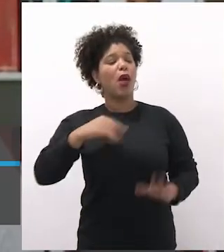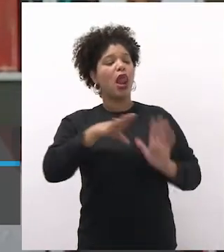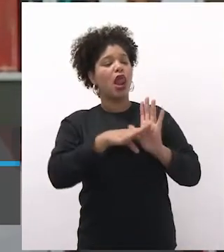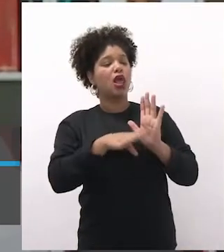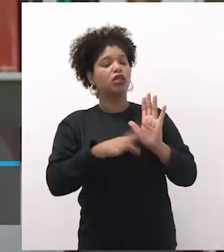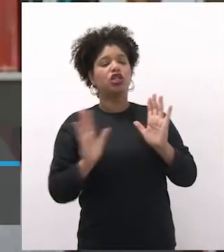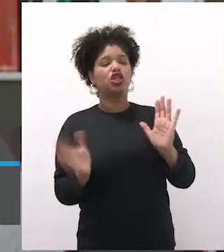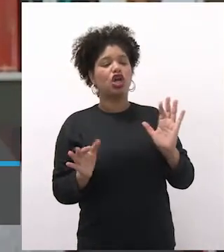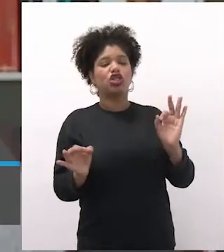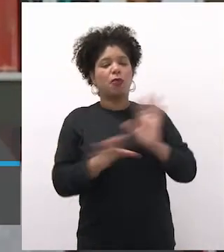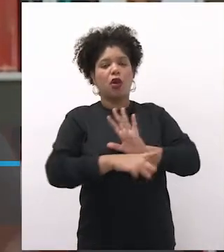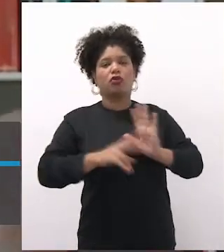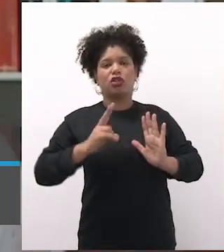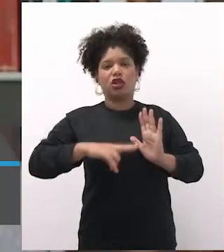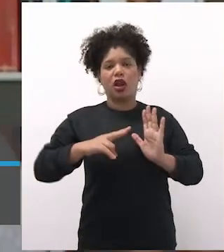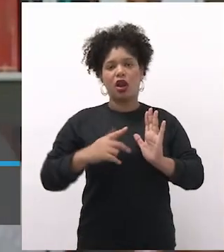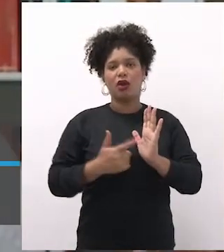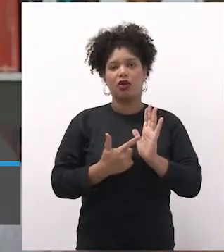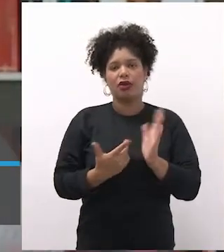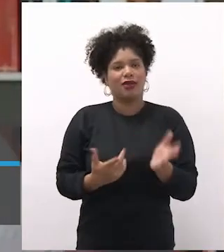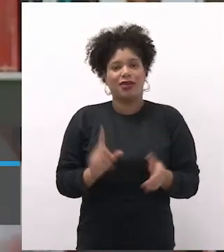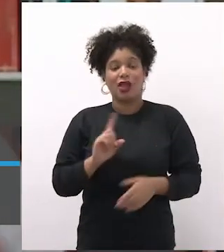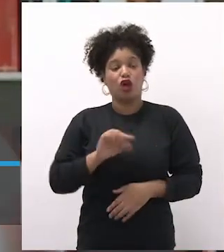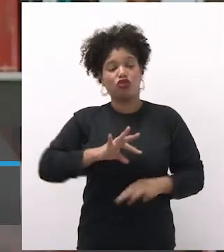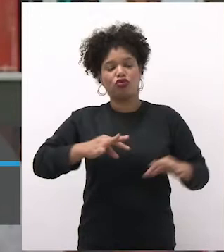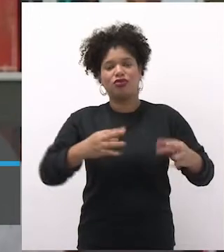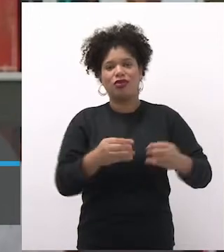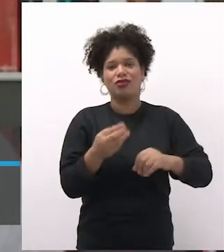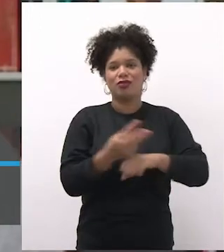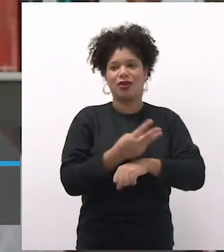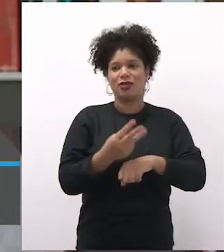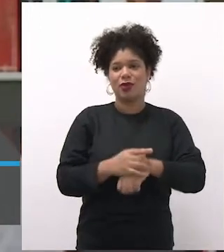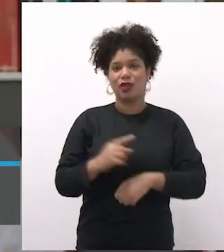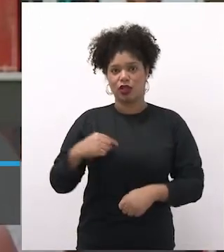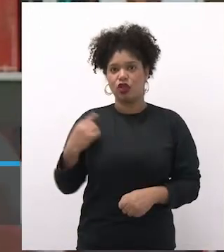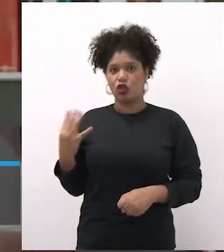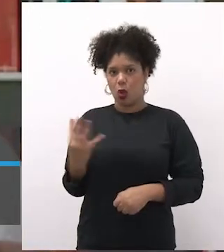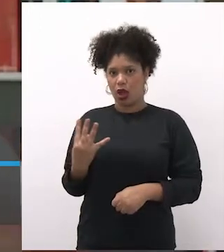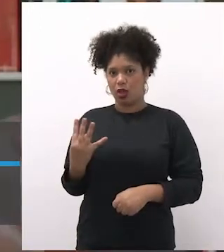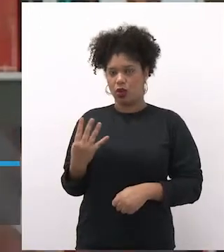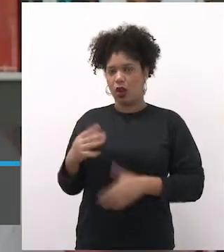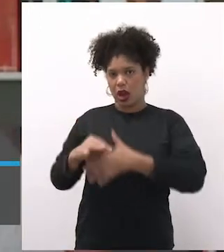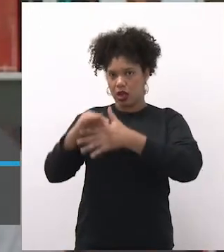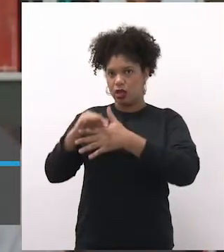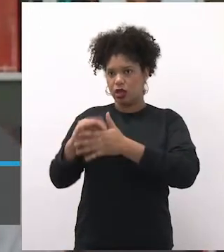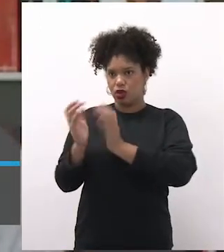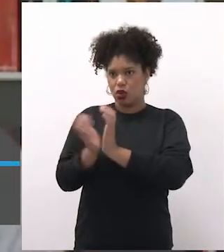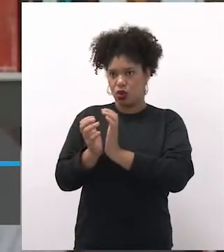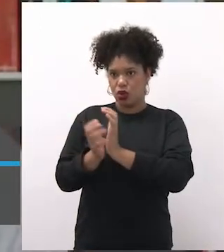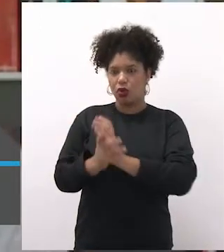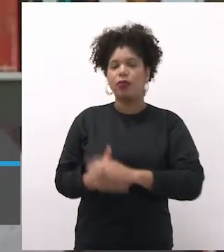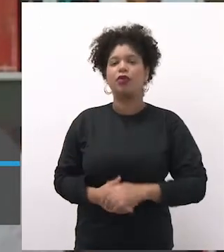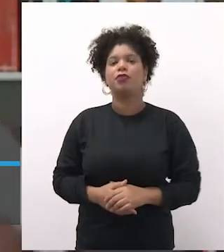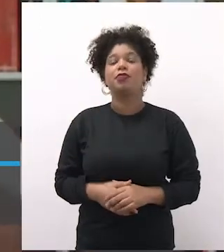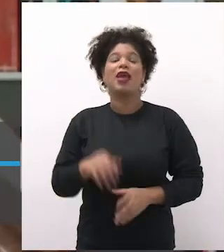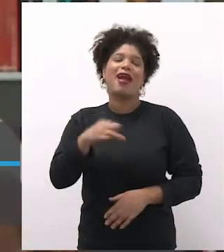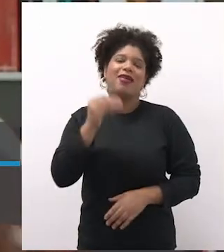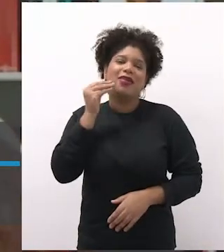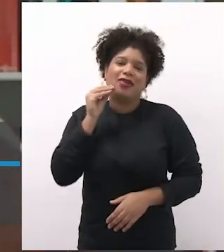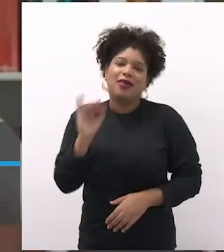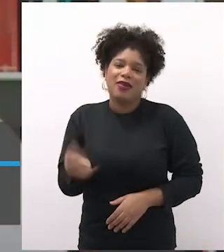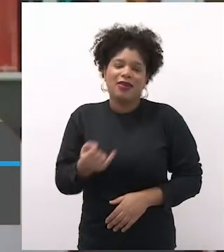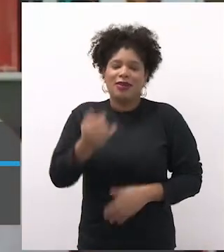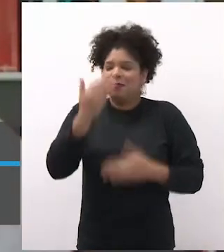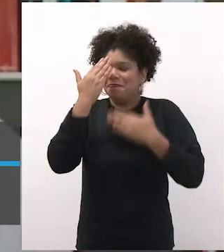pronta. Então, nós 4 sempre tivemos esse cuidado, e a gente, é claro, eu quero aproveitar o ensejo aqui e agradecer,